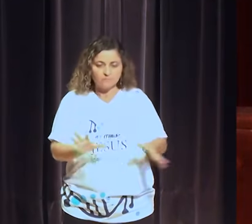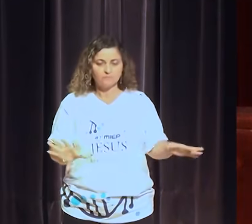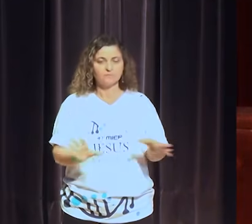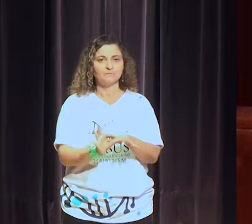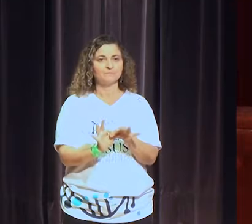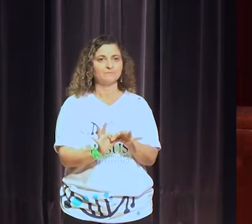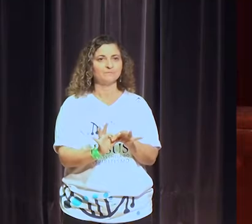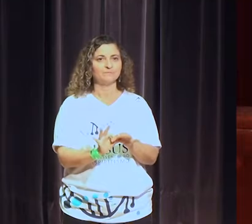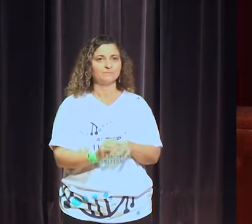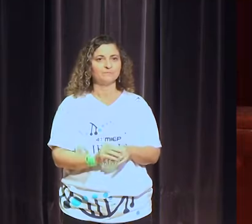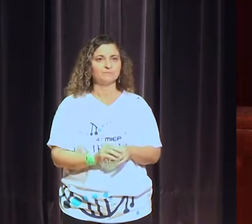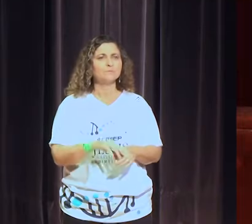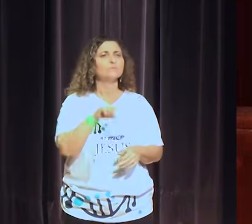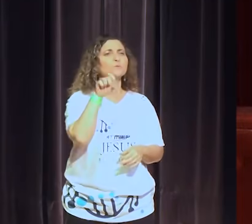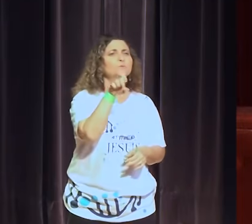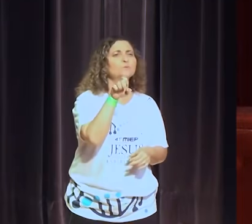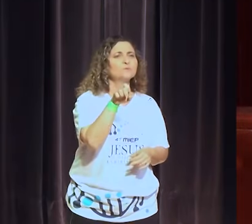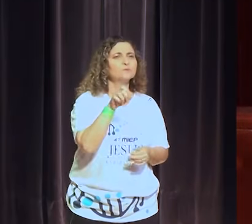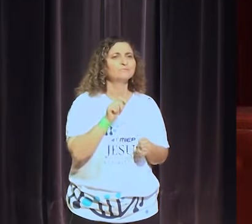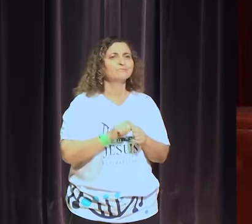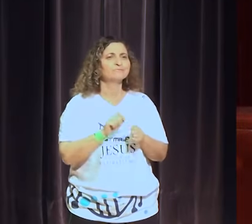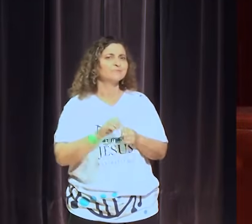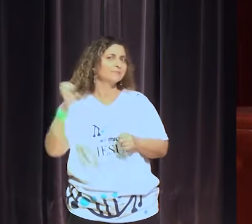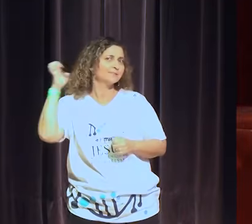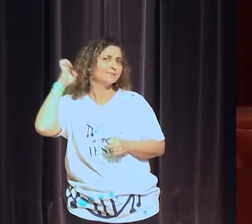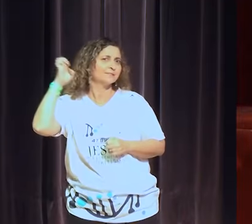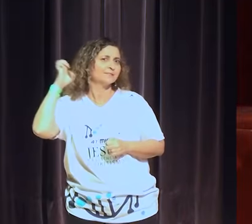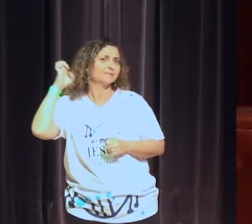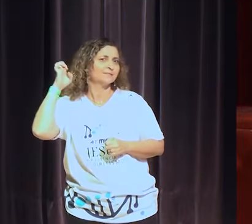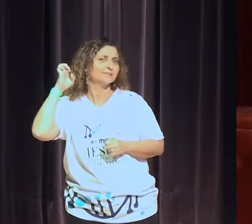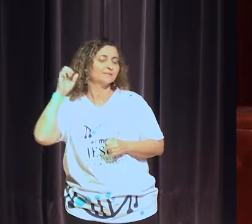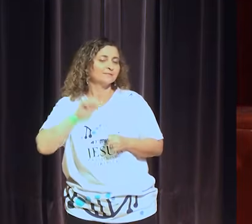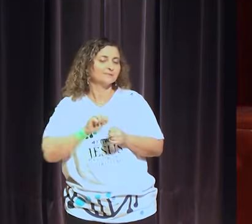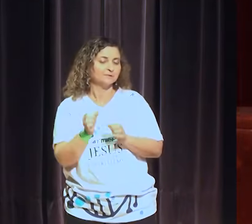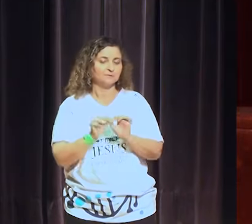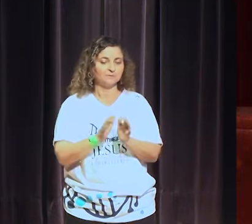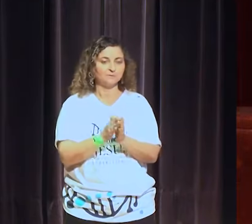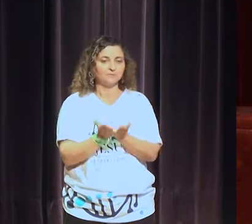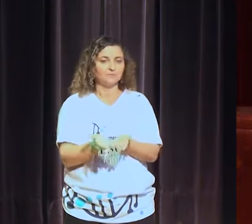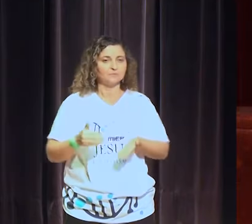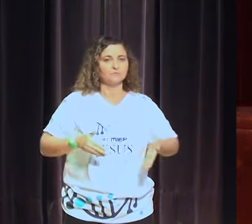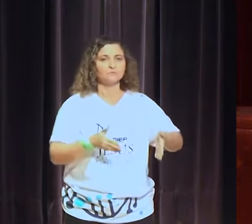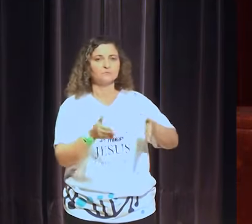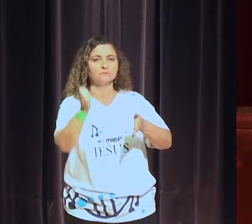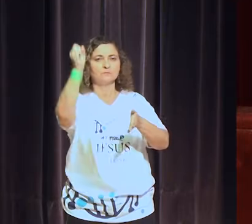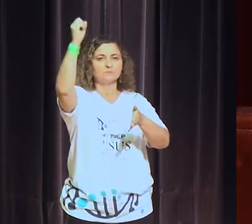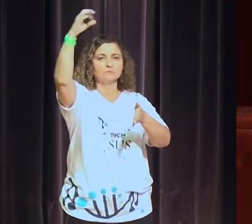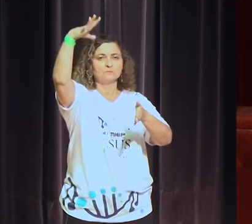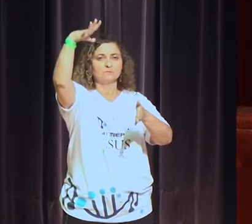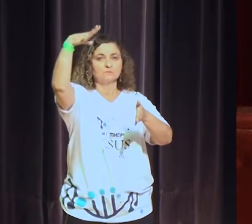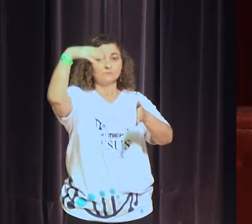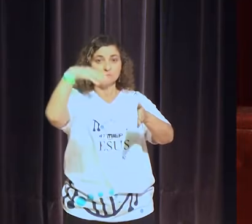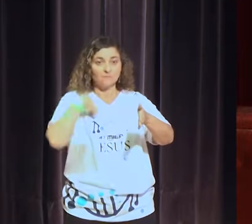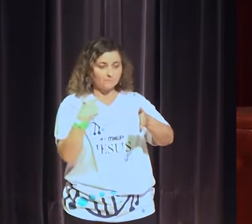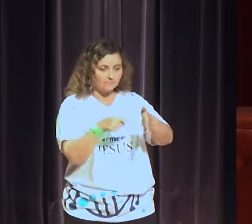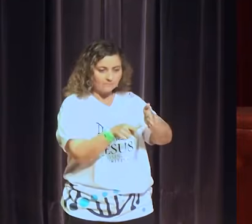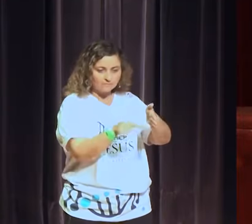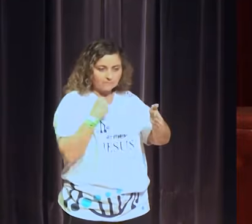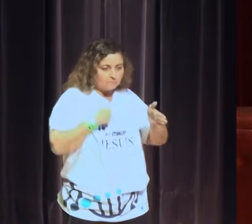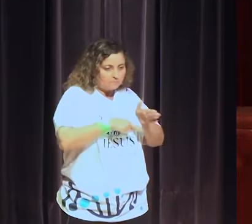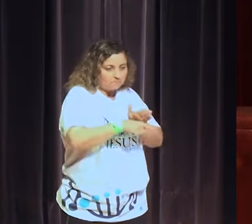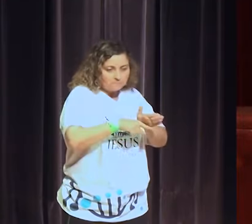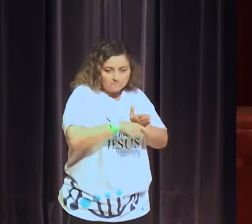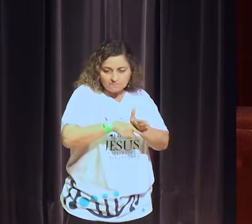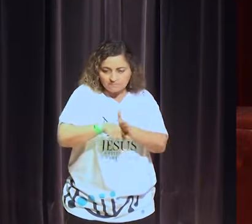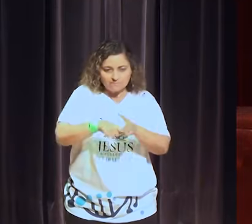O que fez Emmanuel na obra Caminho da Luz? Ele buscou o estado da arte, dos